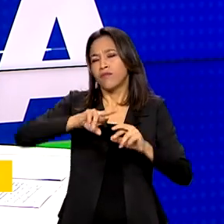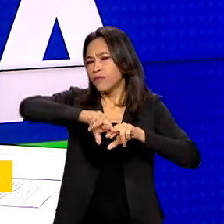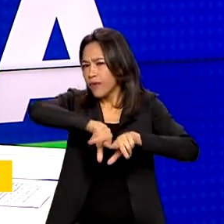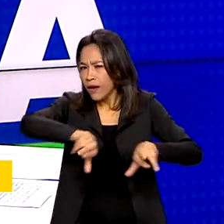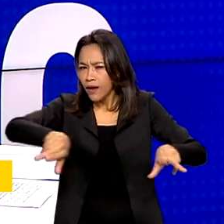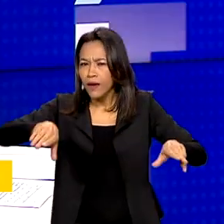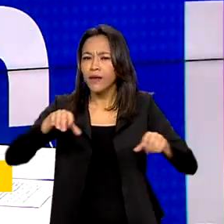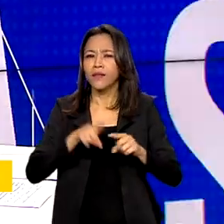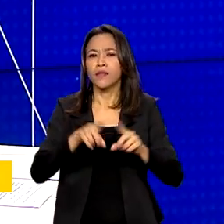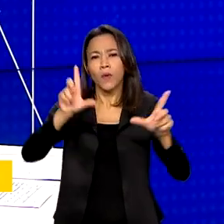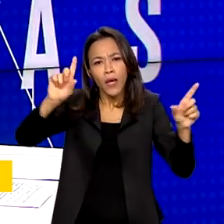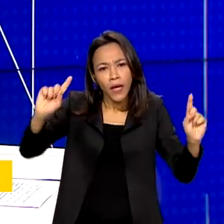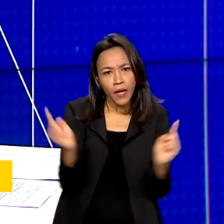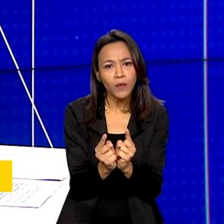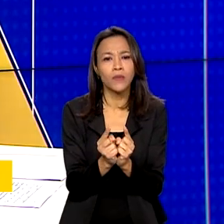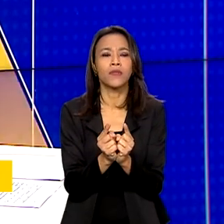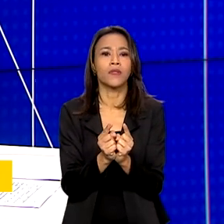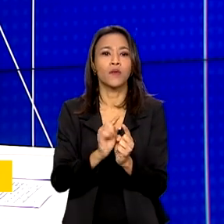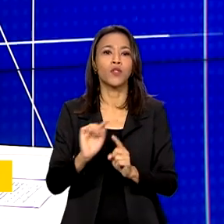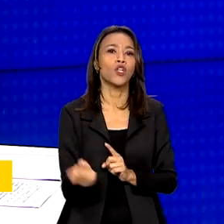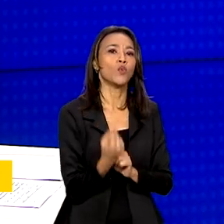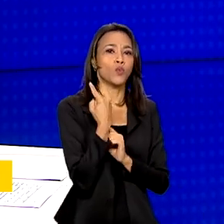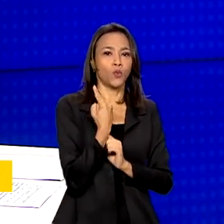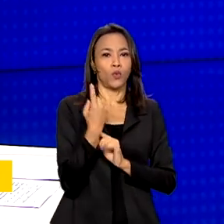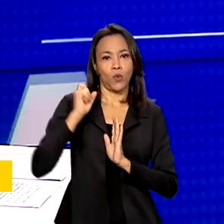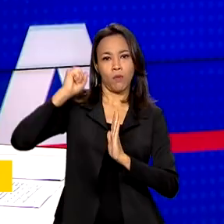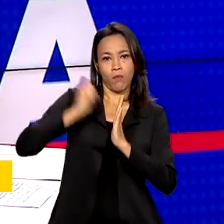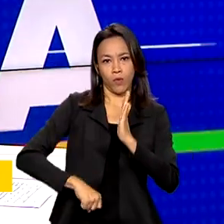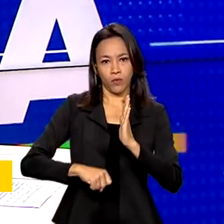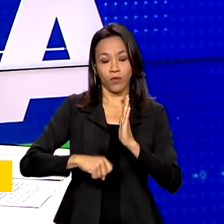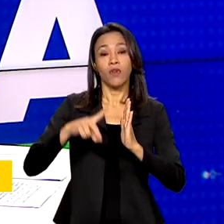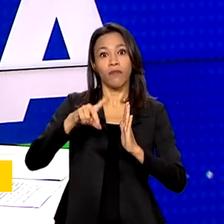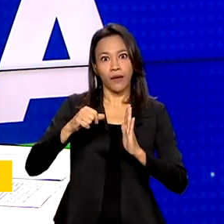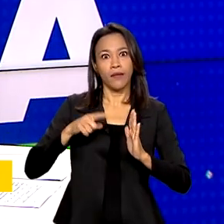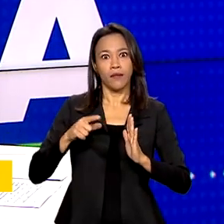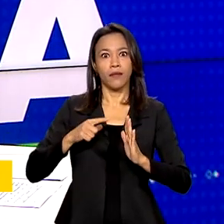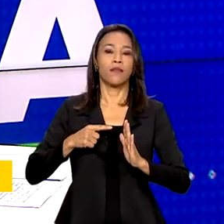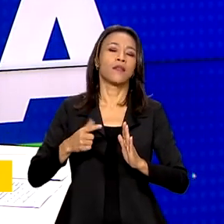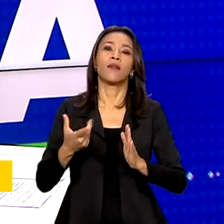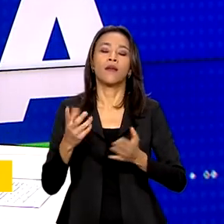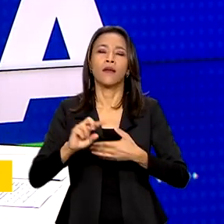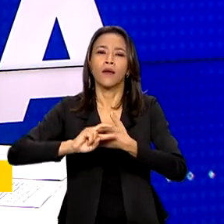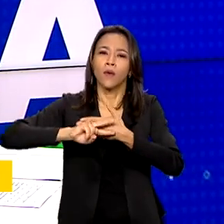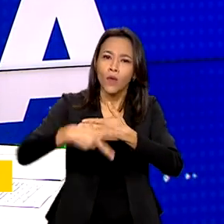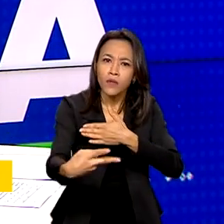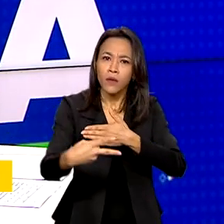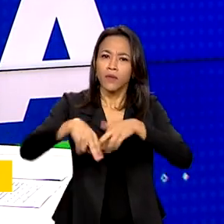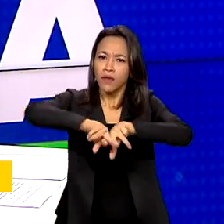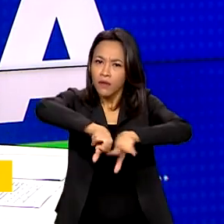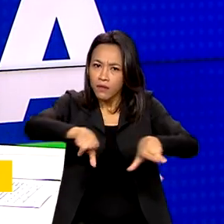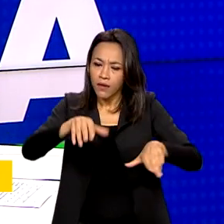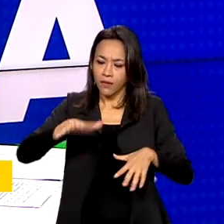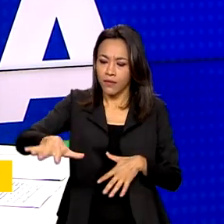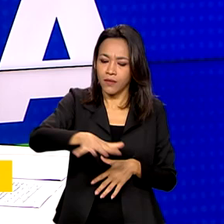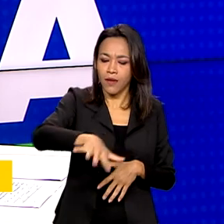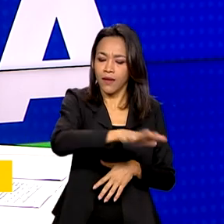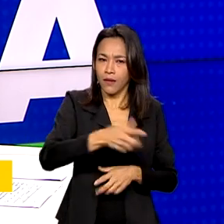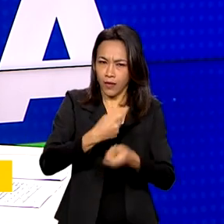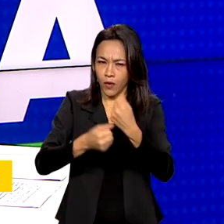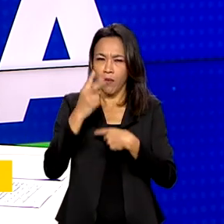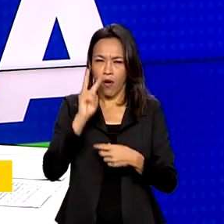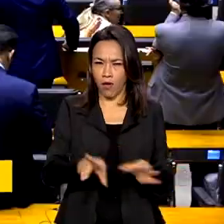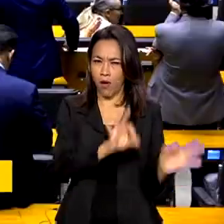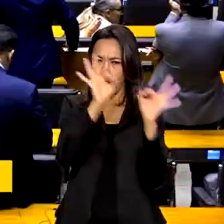com a simplificação e unificação de impostos e vai ter impacto em diversos setores da economia veja na